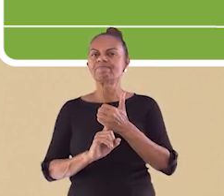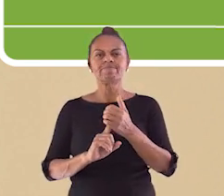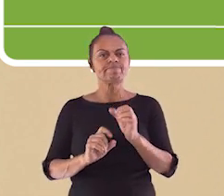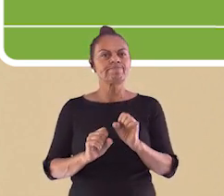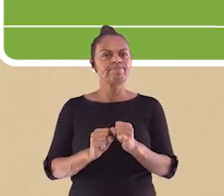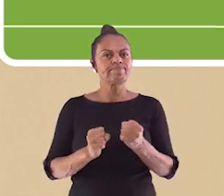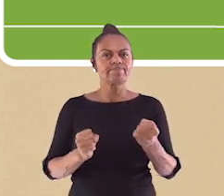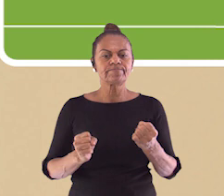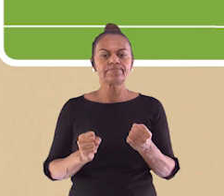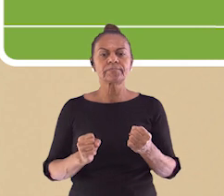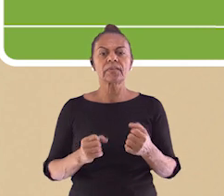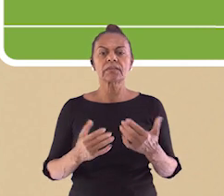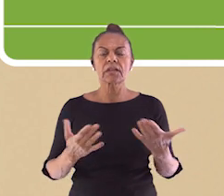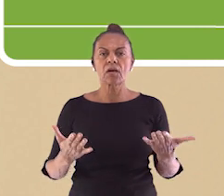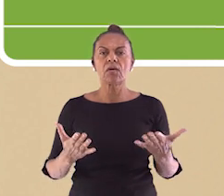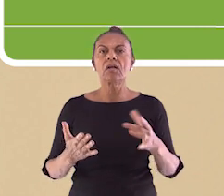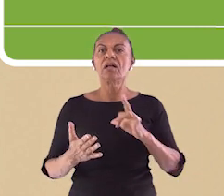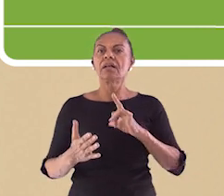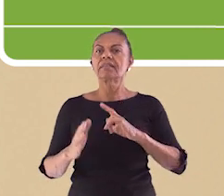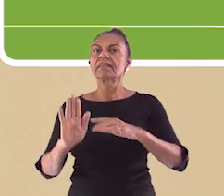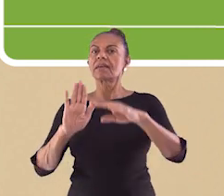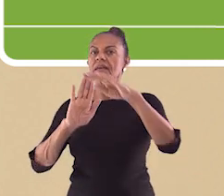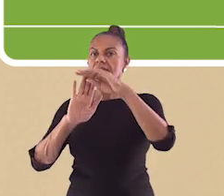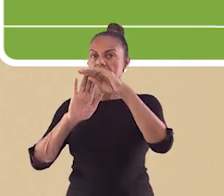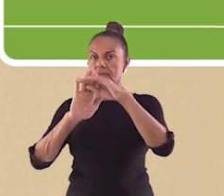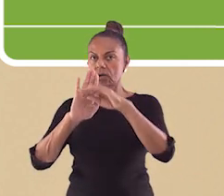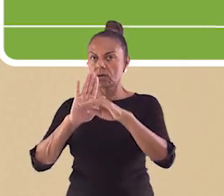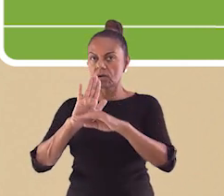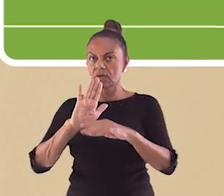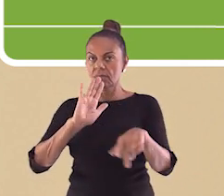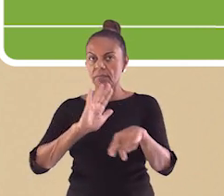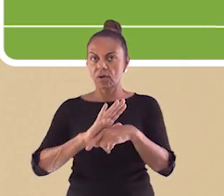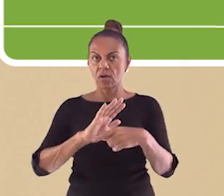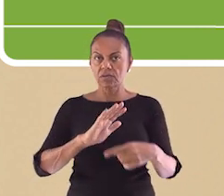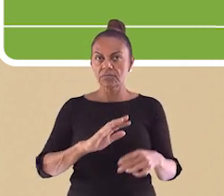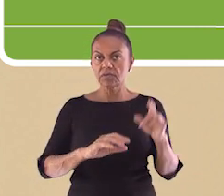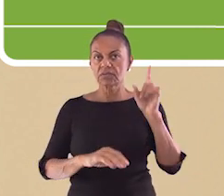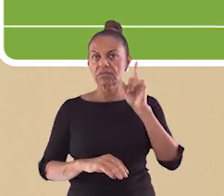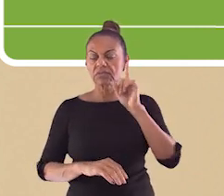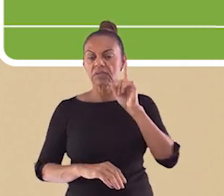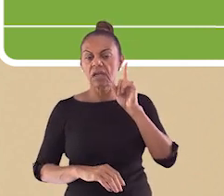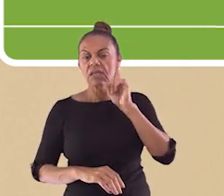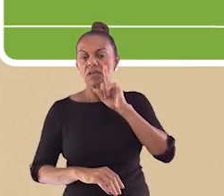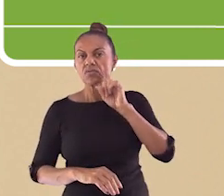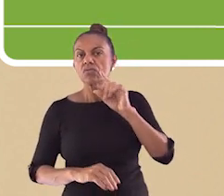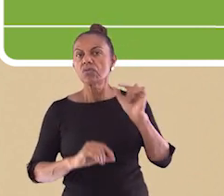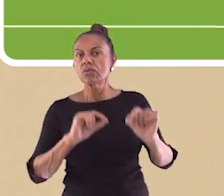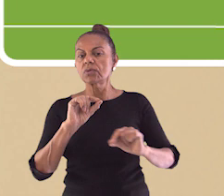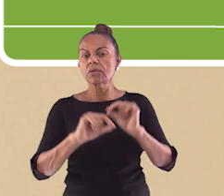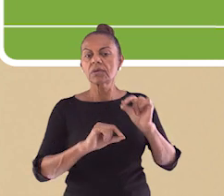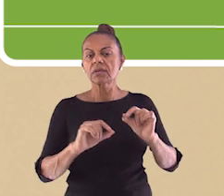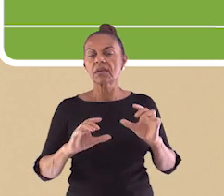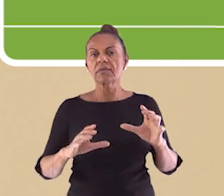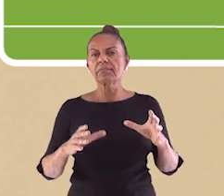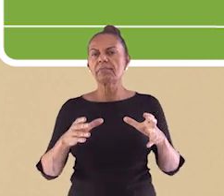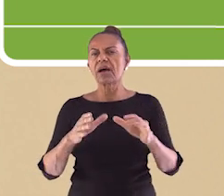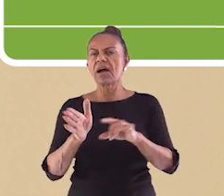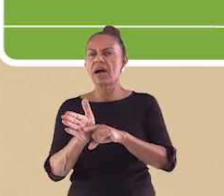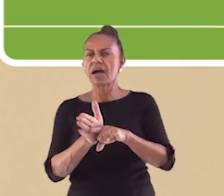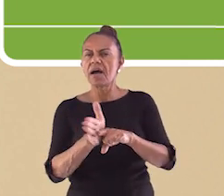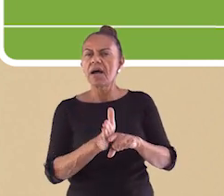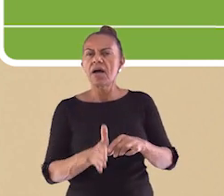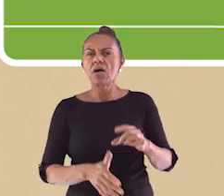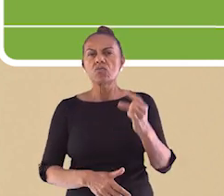O Programa das Nações Unidas para o Meio Ambiente, o PNUMA, calcula que